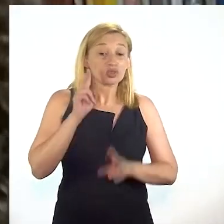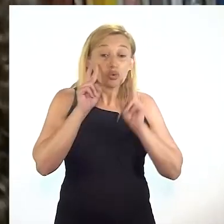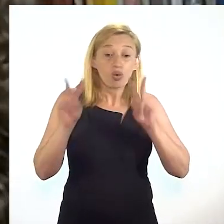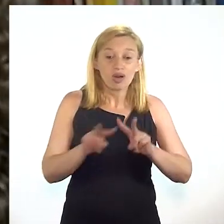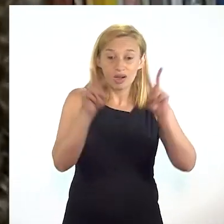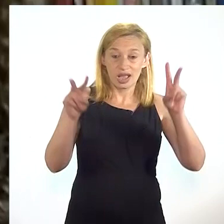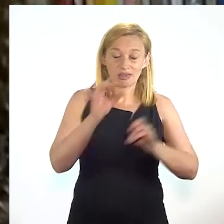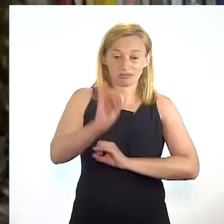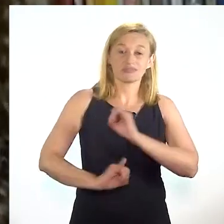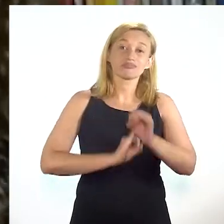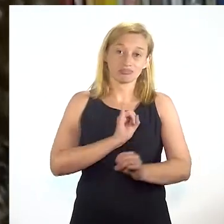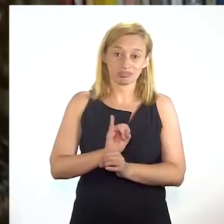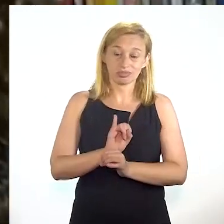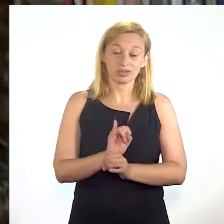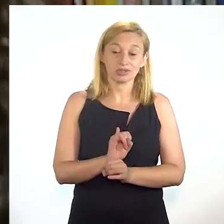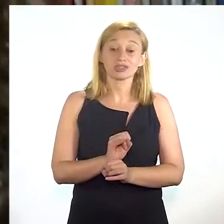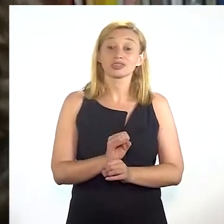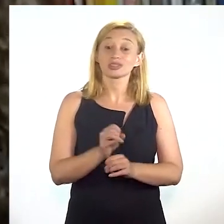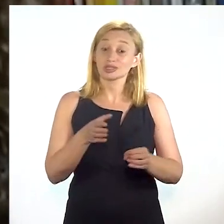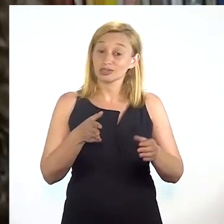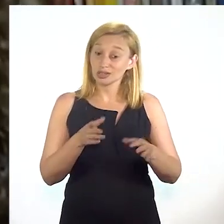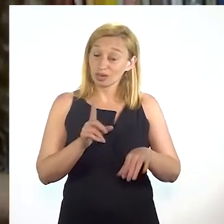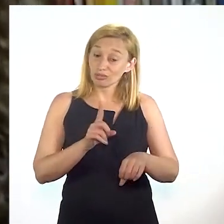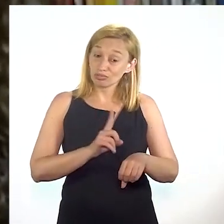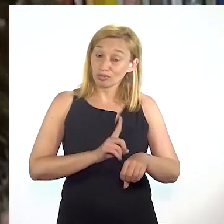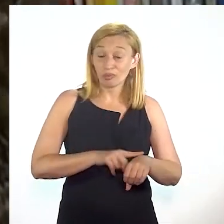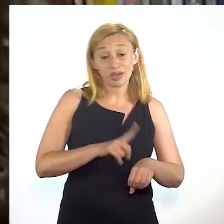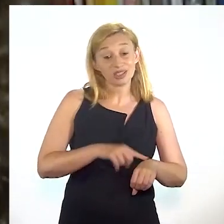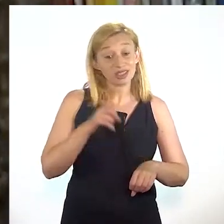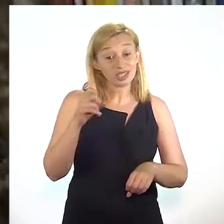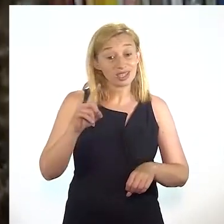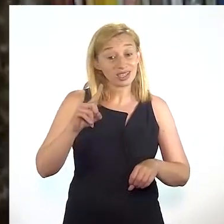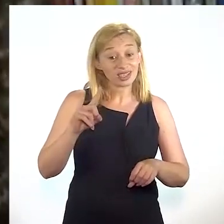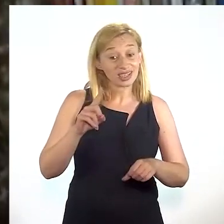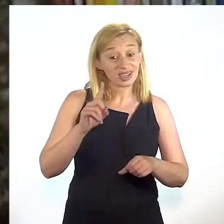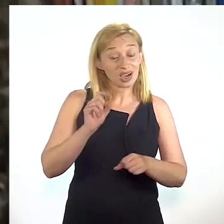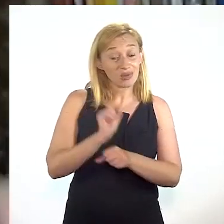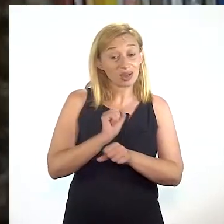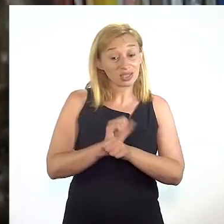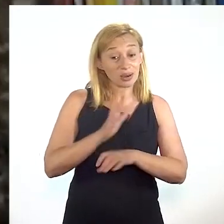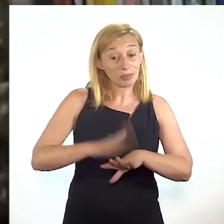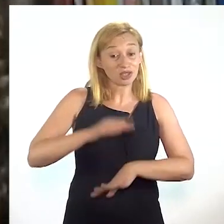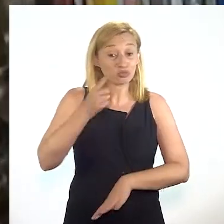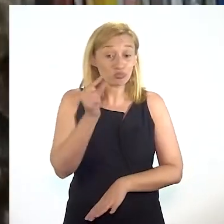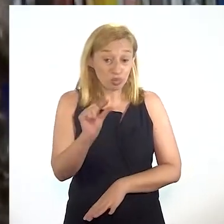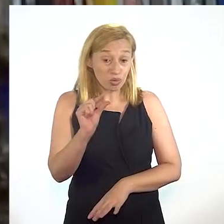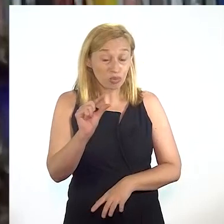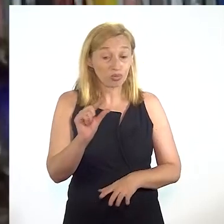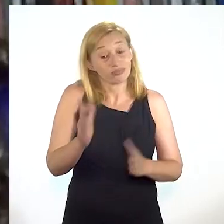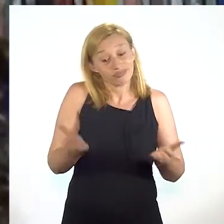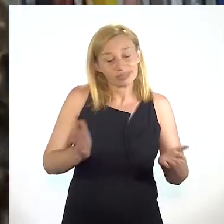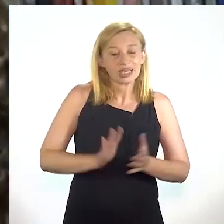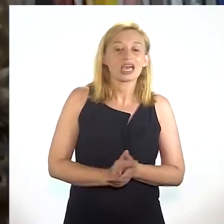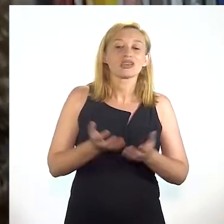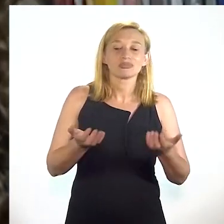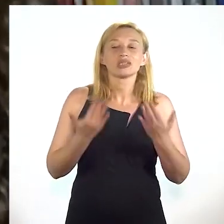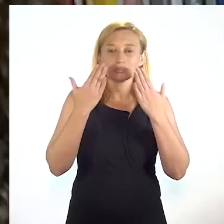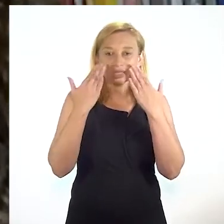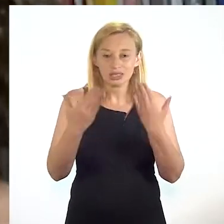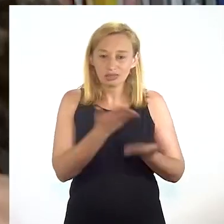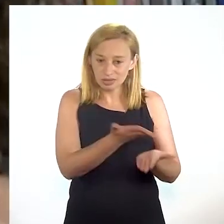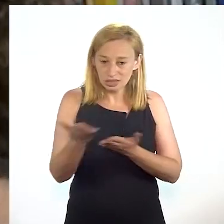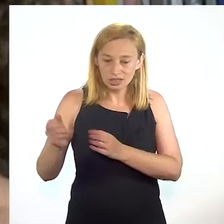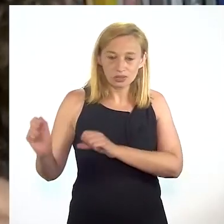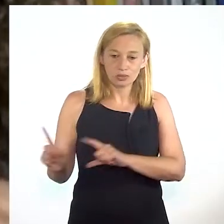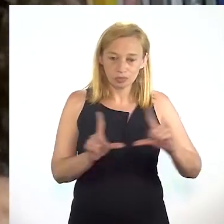o lado pro digital, que era uma etapa que a gente ainda venceu mais na frente, mas isso foi acelerado, né? Então,